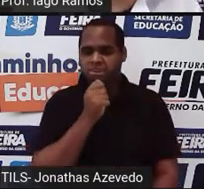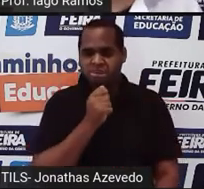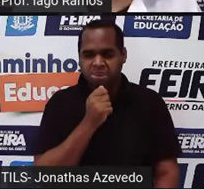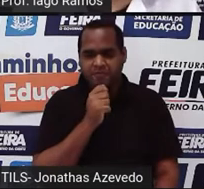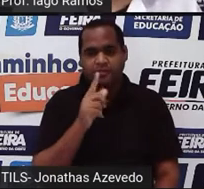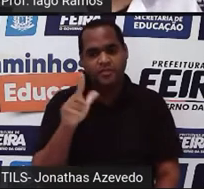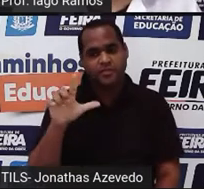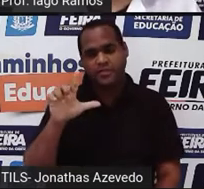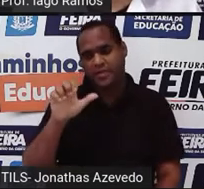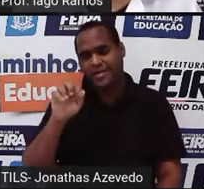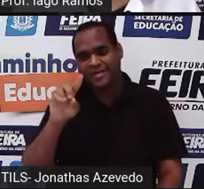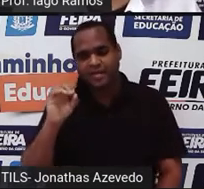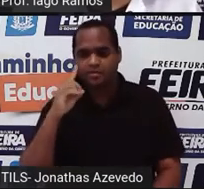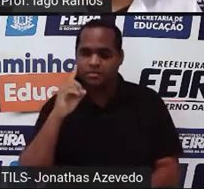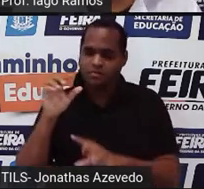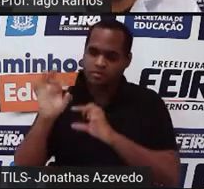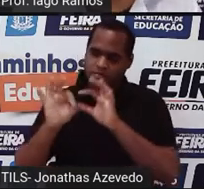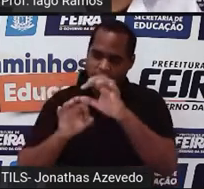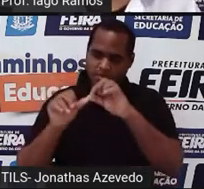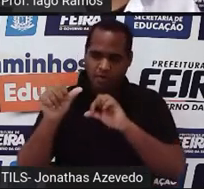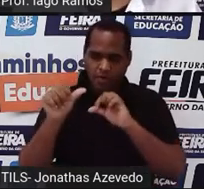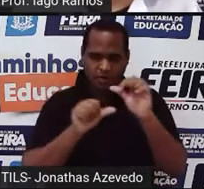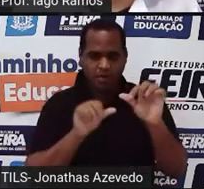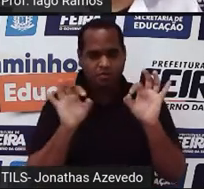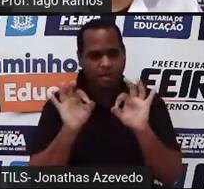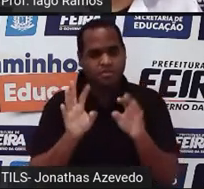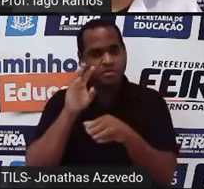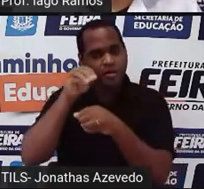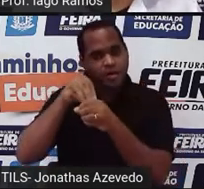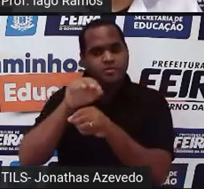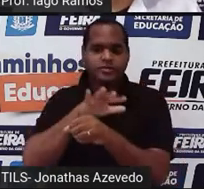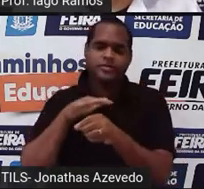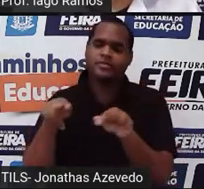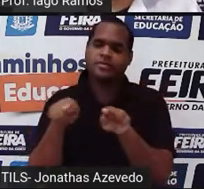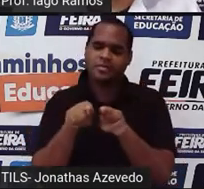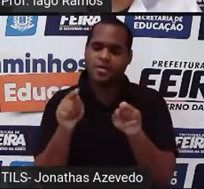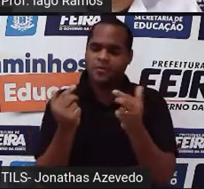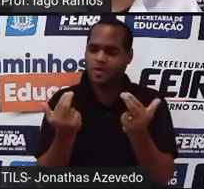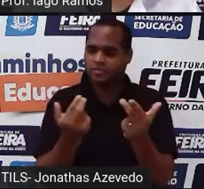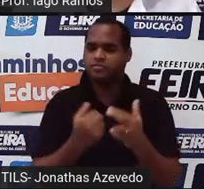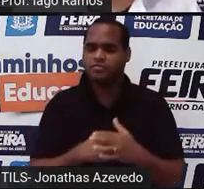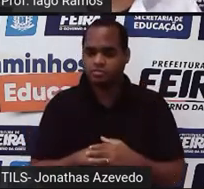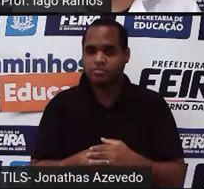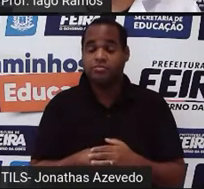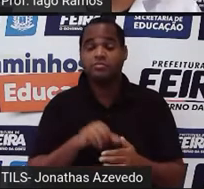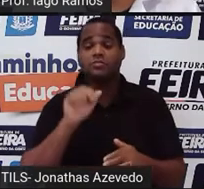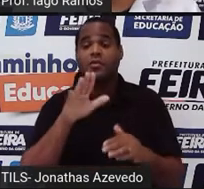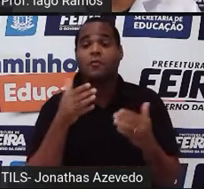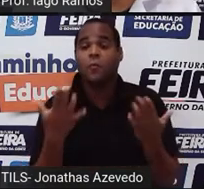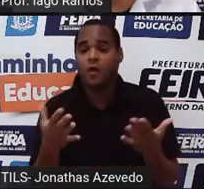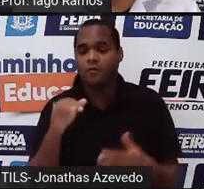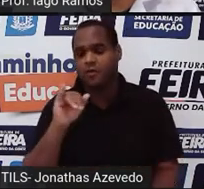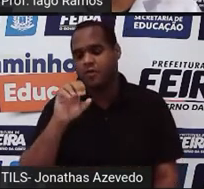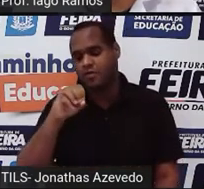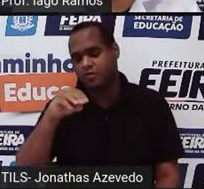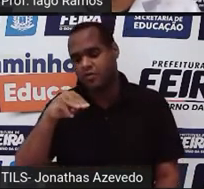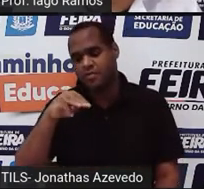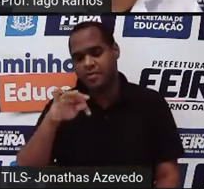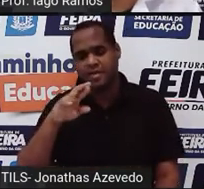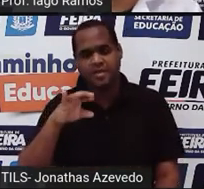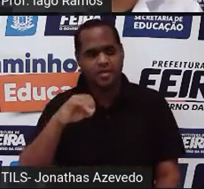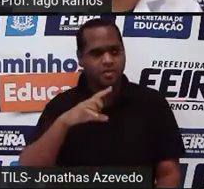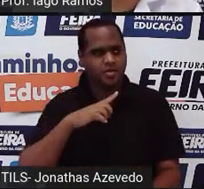dos lados é o mesmo, os ângulos internos ali vai ser o mesmo também, tá bom? Mas qual é a isometria que está acontecendo